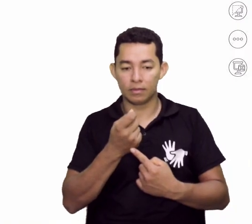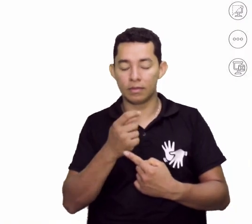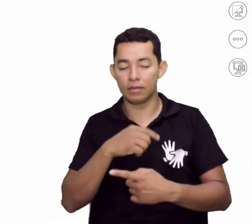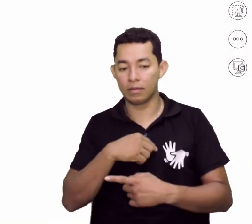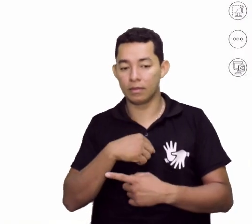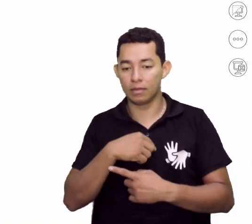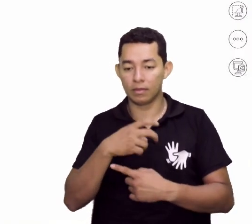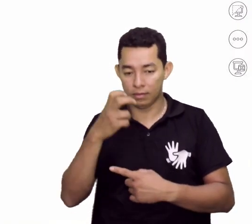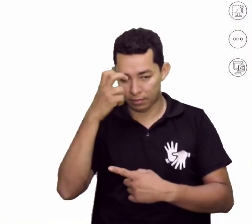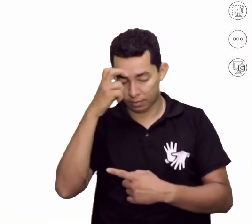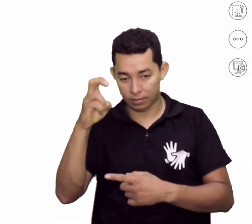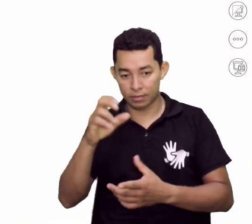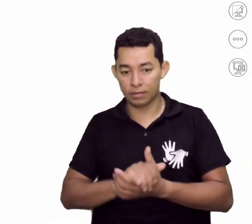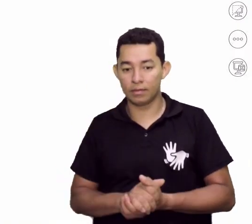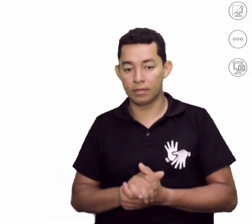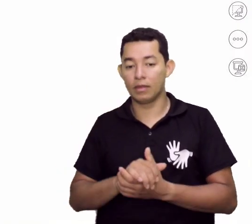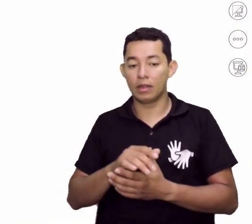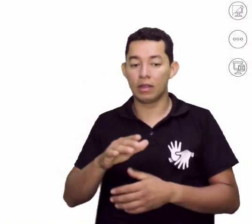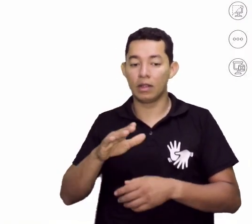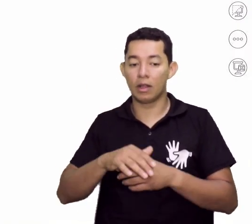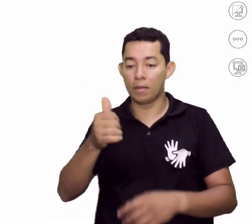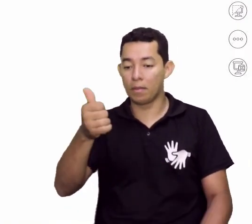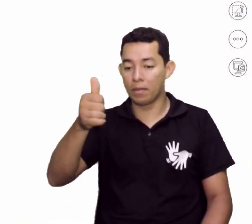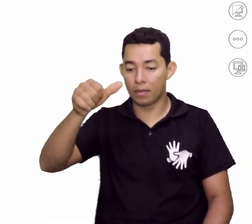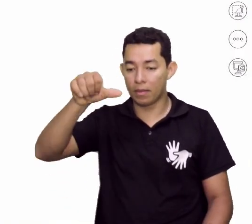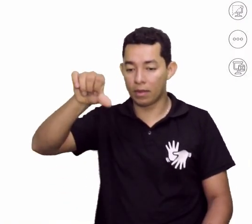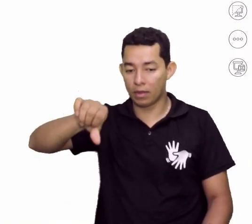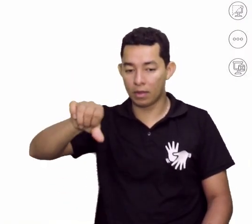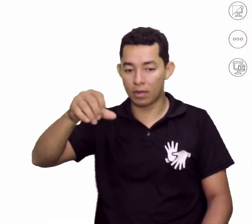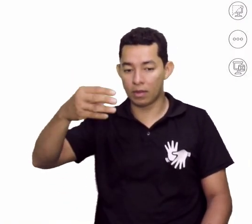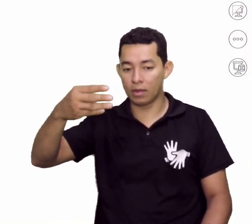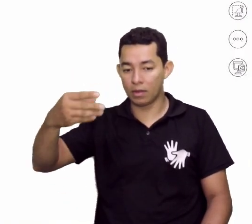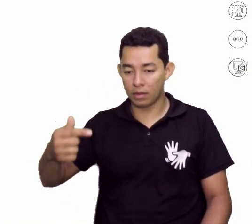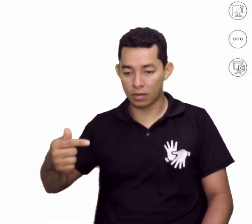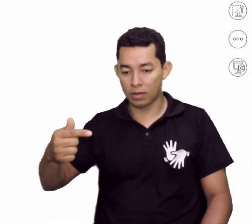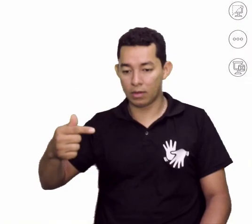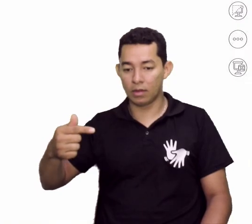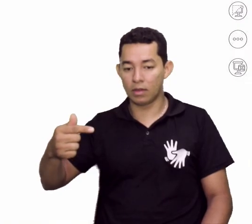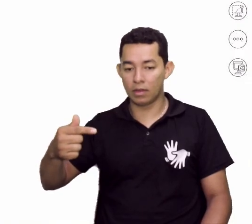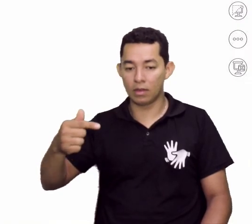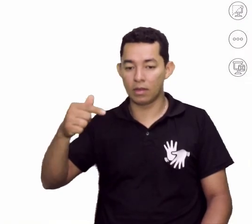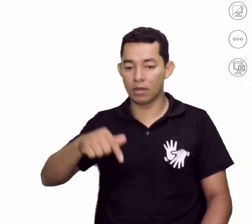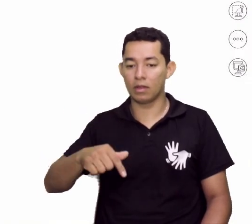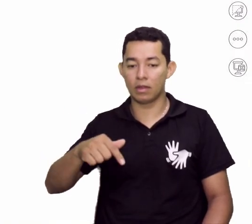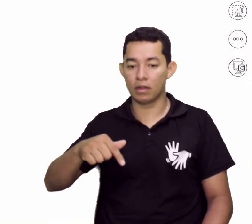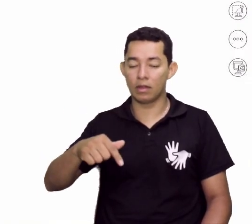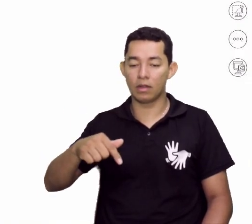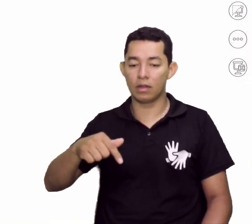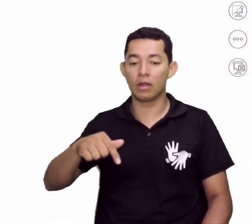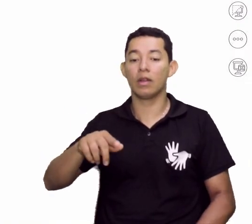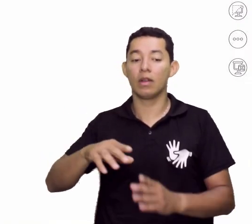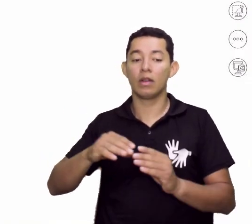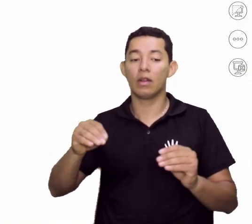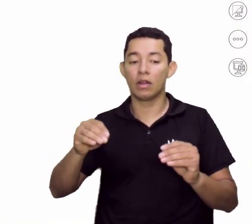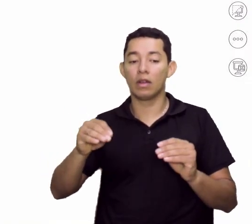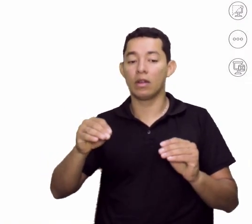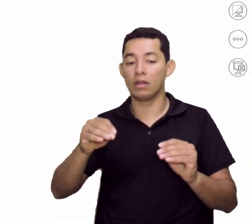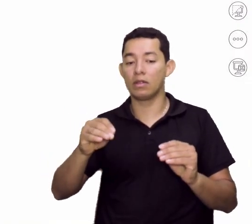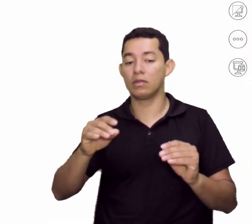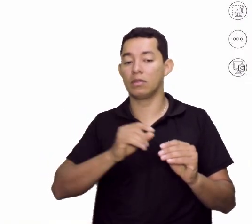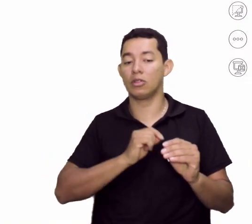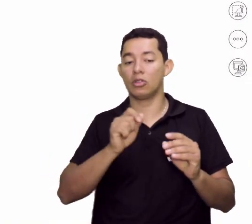E foi produzida em 1937. Atualmente, a tela está